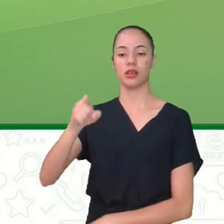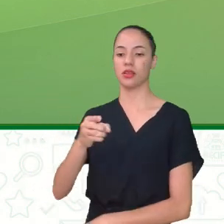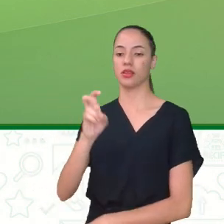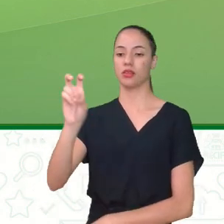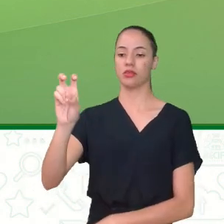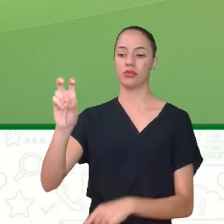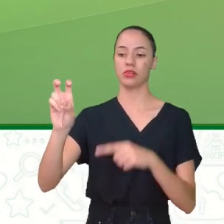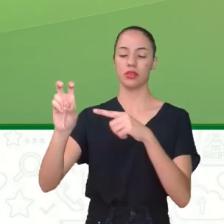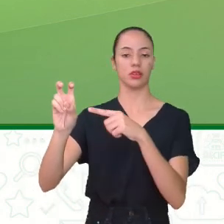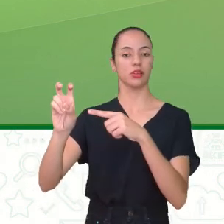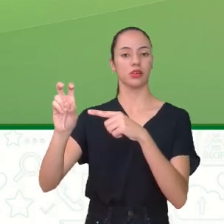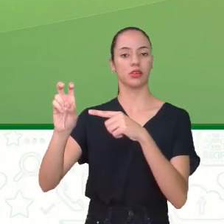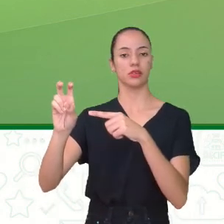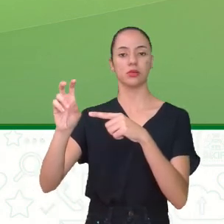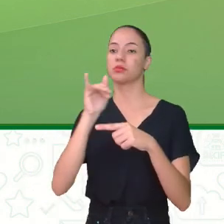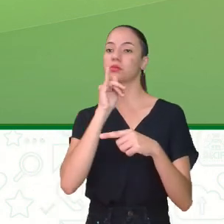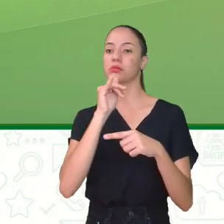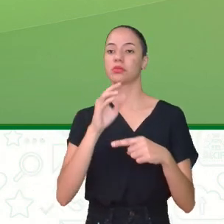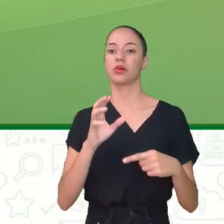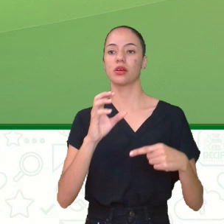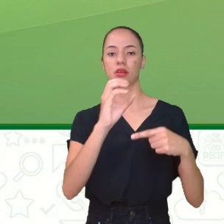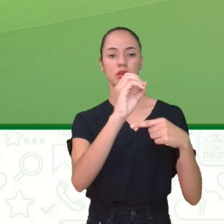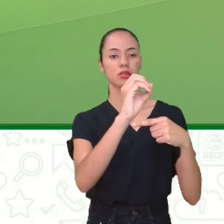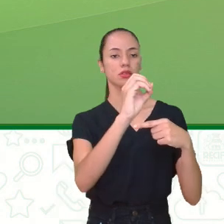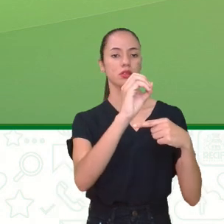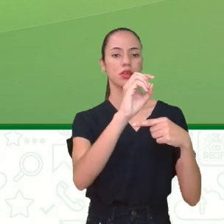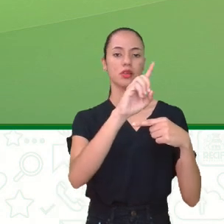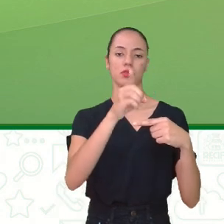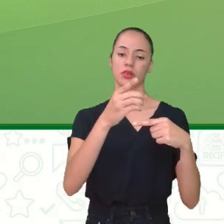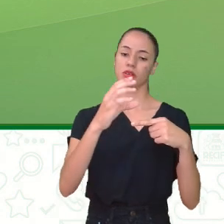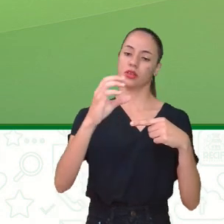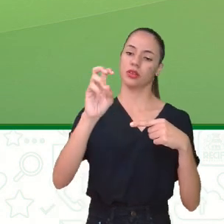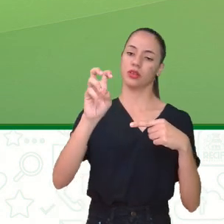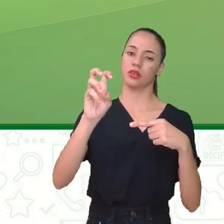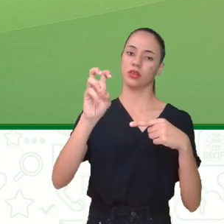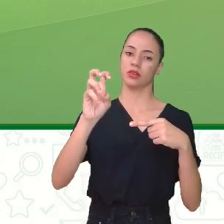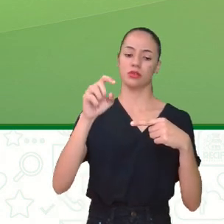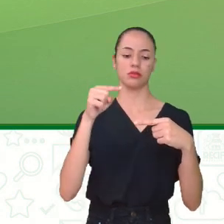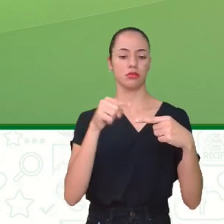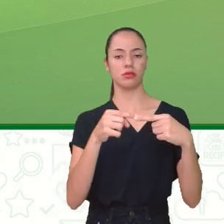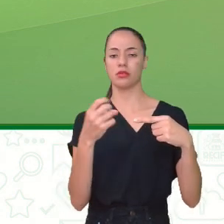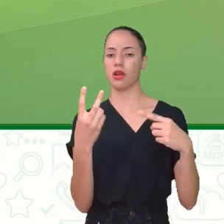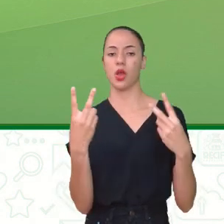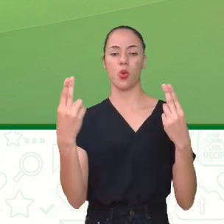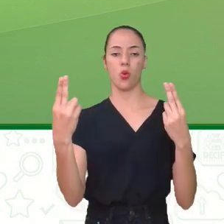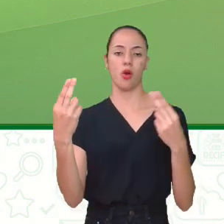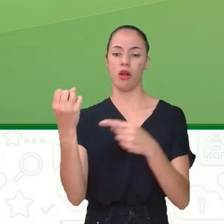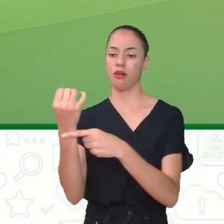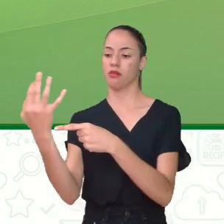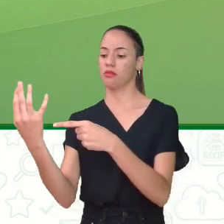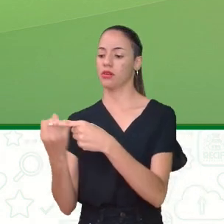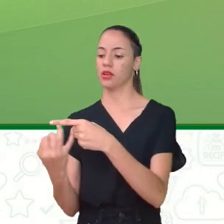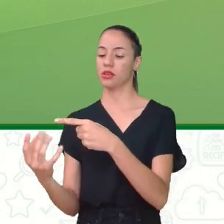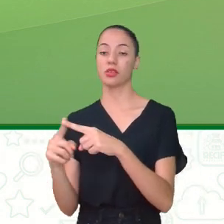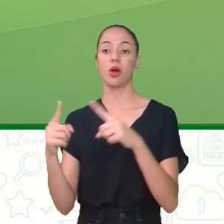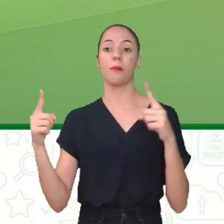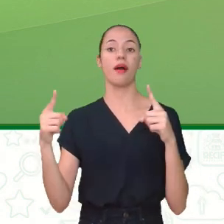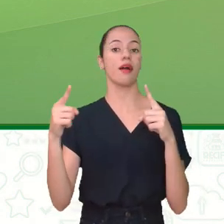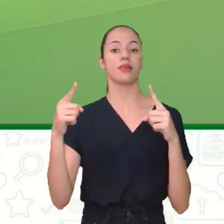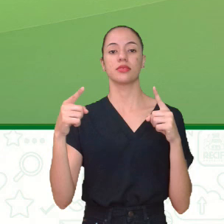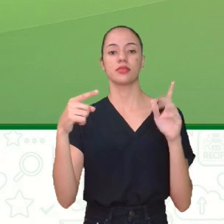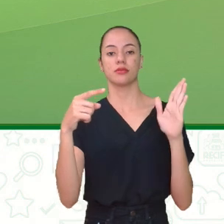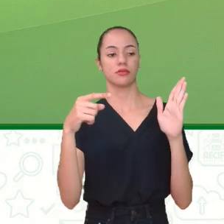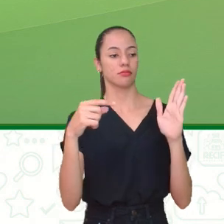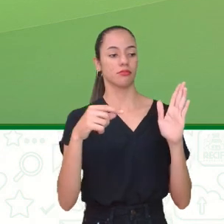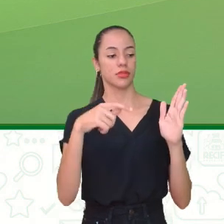uma fração de meio é a mesma coisa, né? Eles valem o mesmo, só que estão escritos de formas